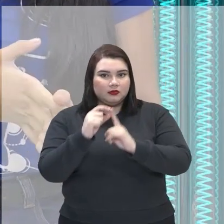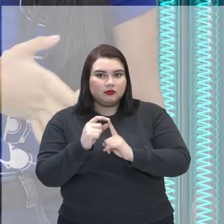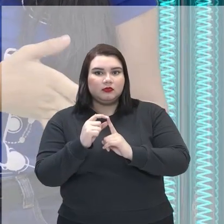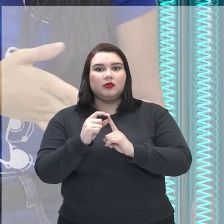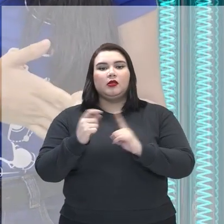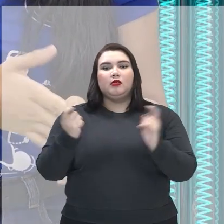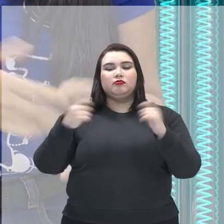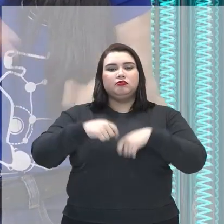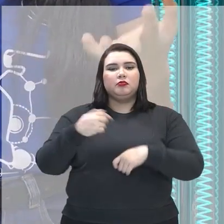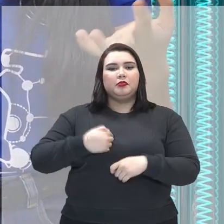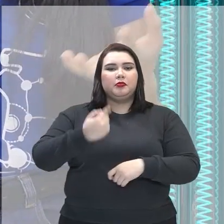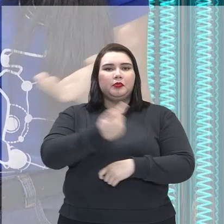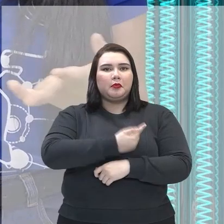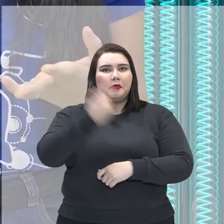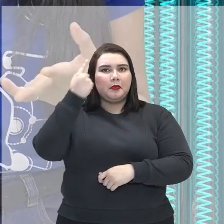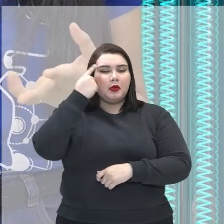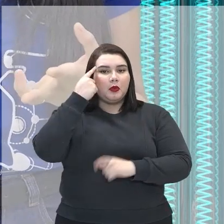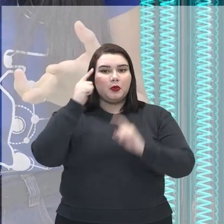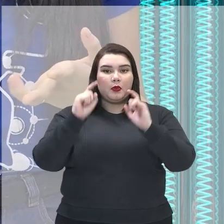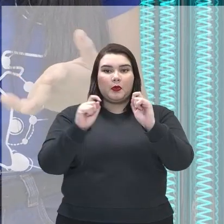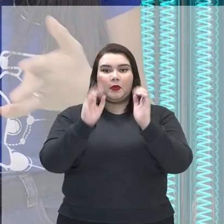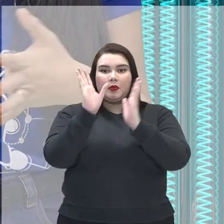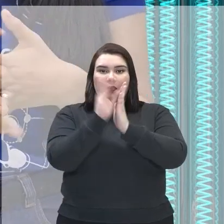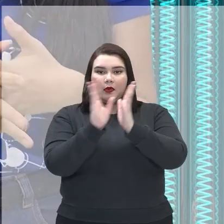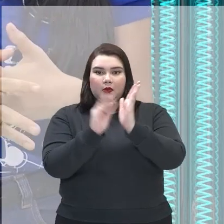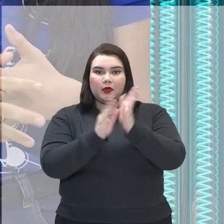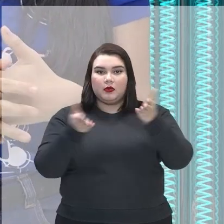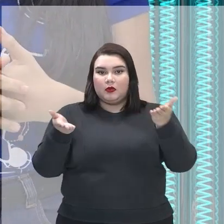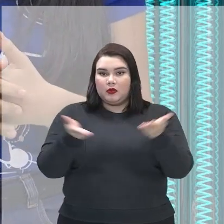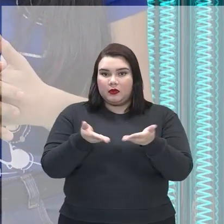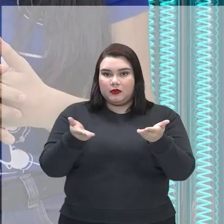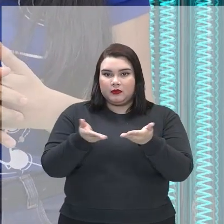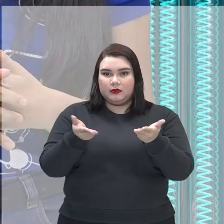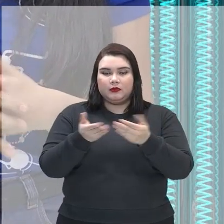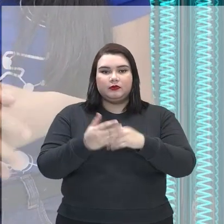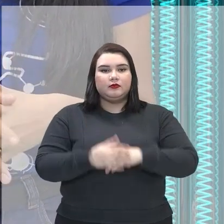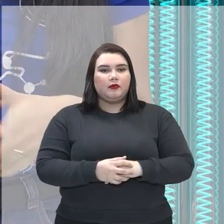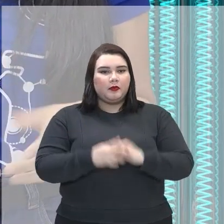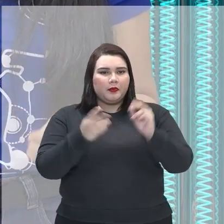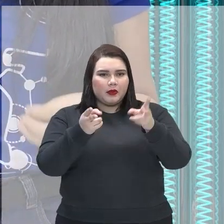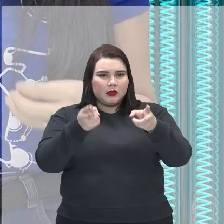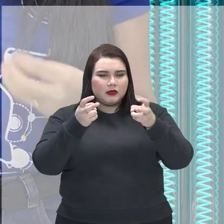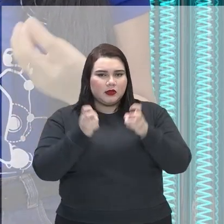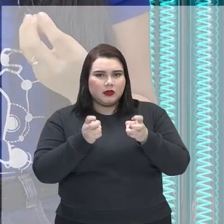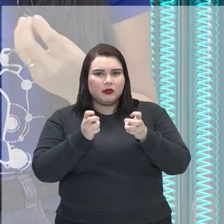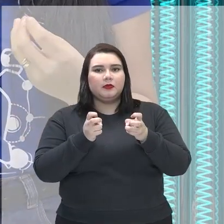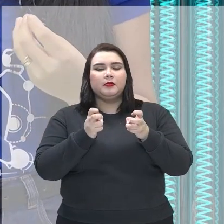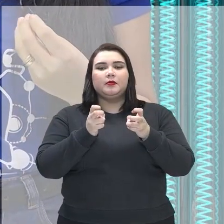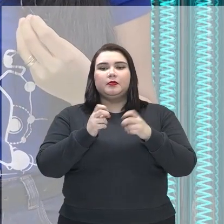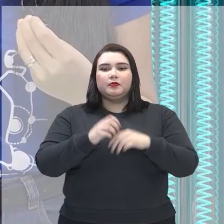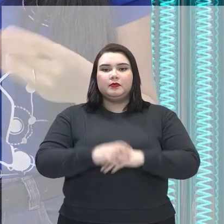fazem pensar no conteúdo da nossa aula. Vocês percebem que são